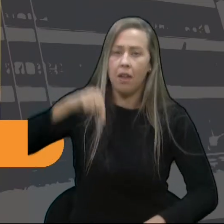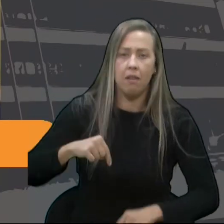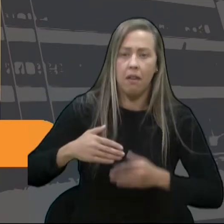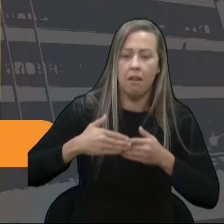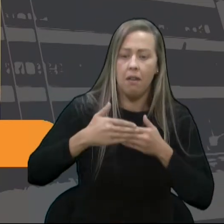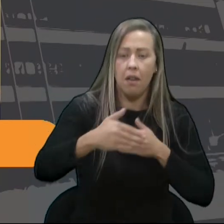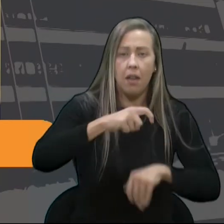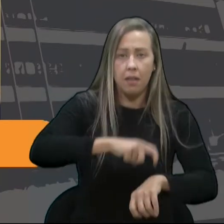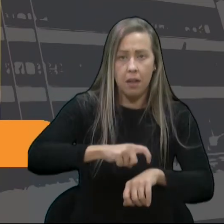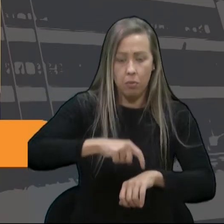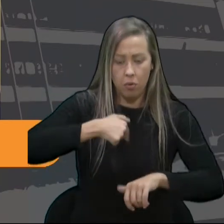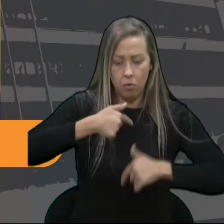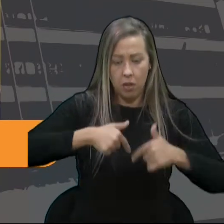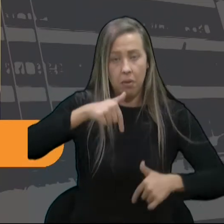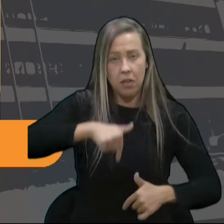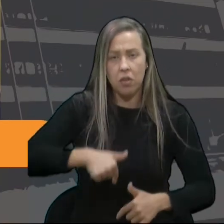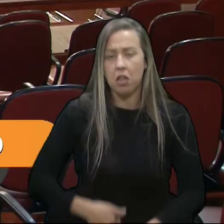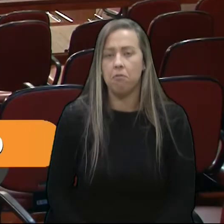da Itália em que eu estou aqui.